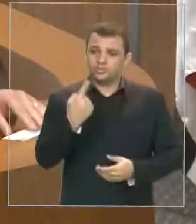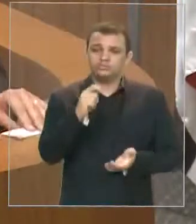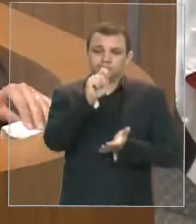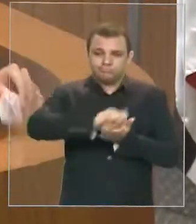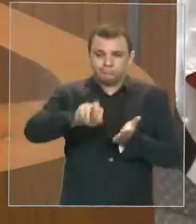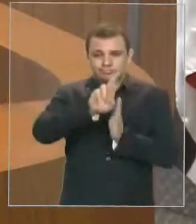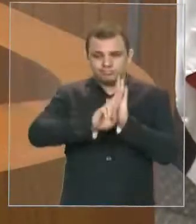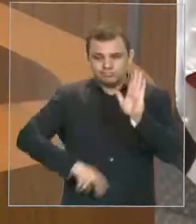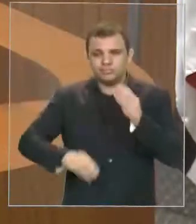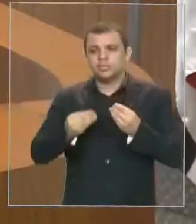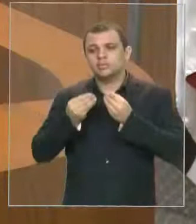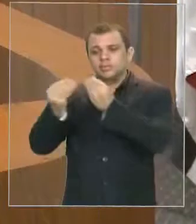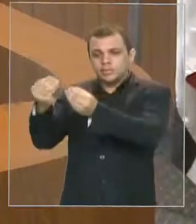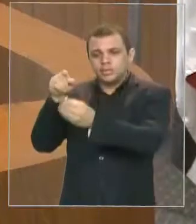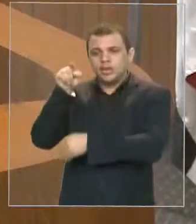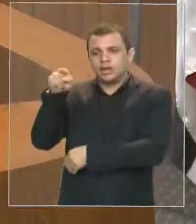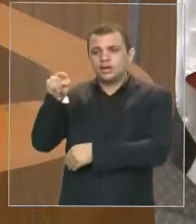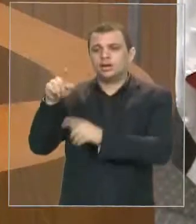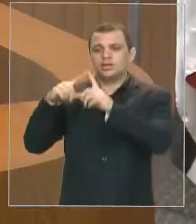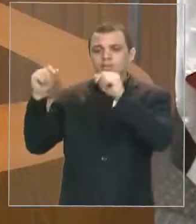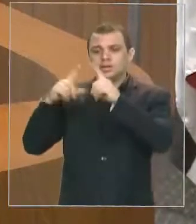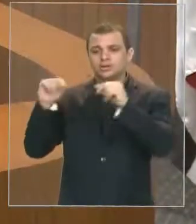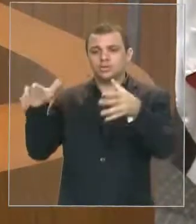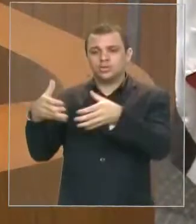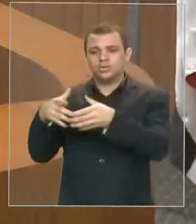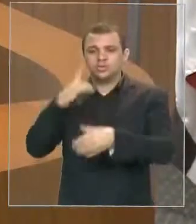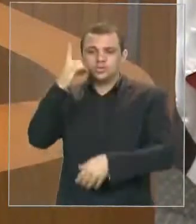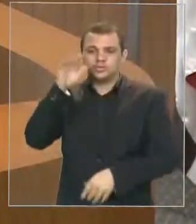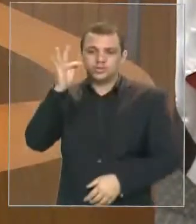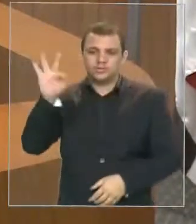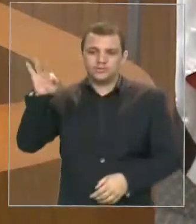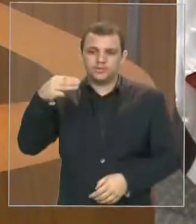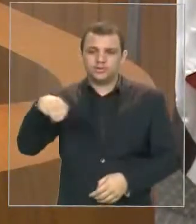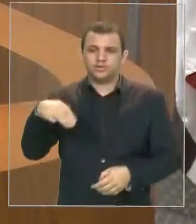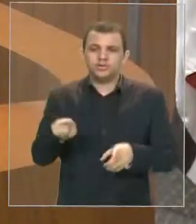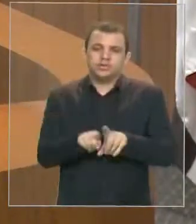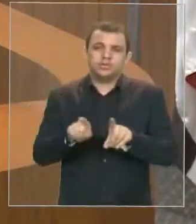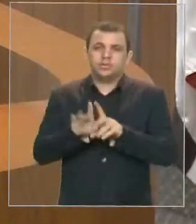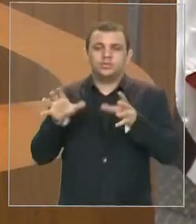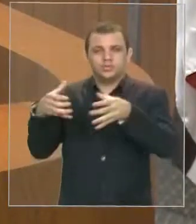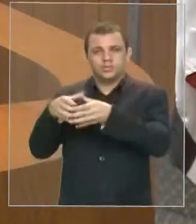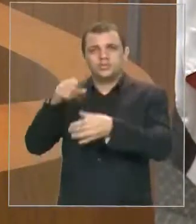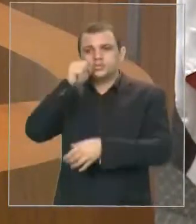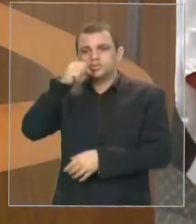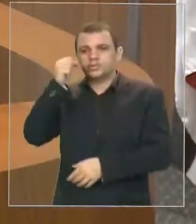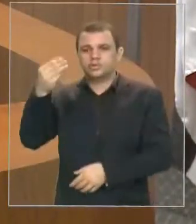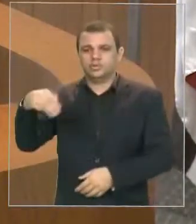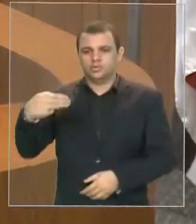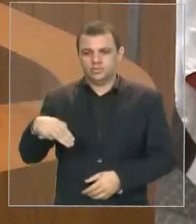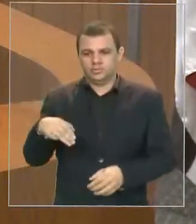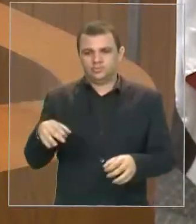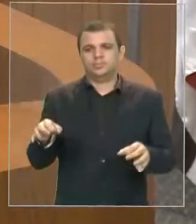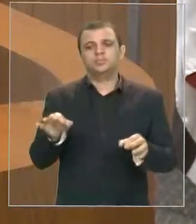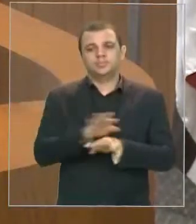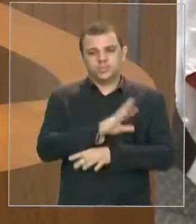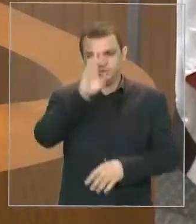esse resultado para a nossa bancada federal, tanto aos deputados federais quanto aos nossos senadores. Era o que tinha a relatar, senhor presidente.